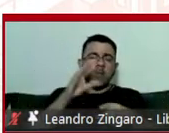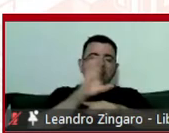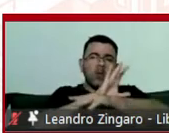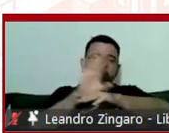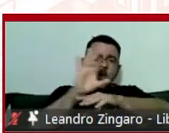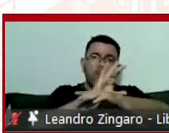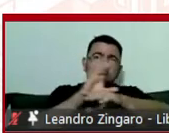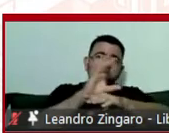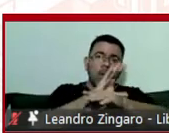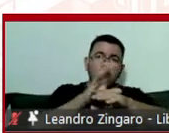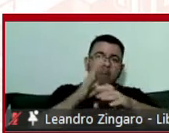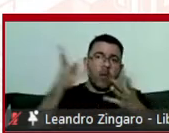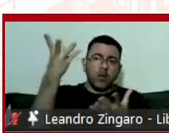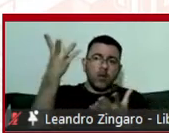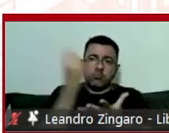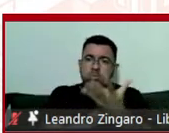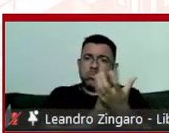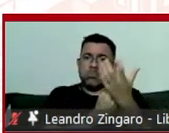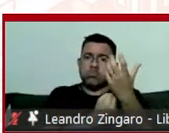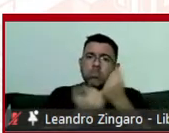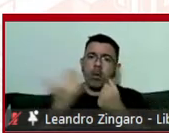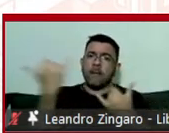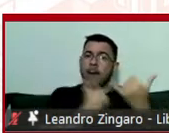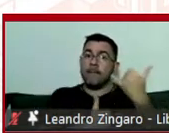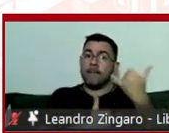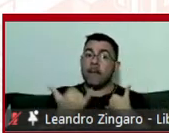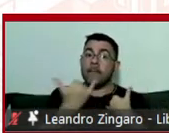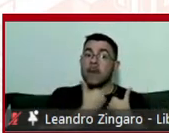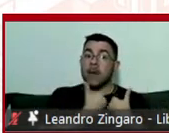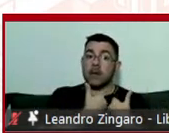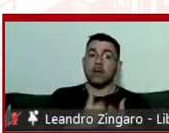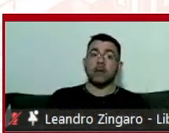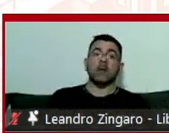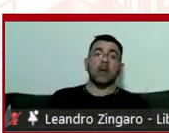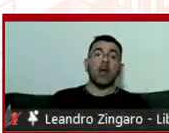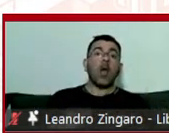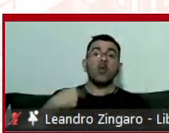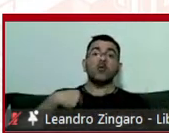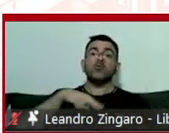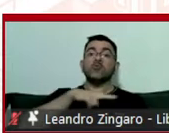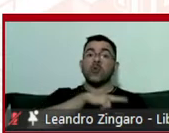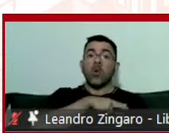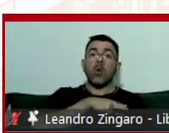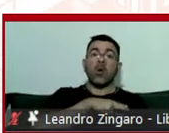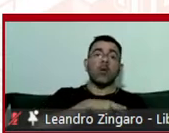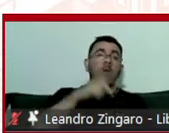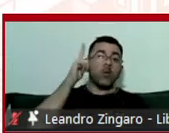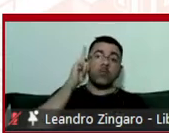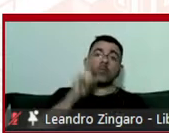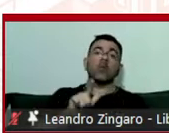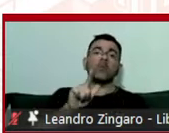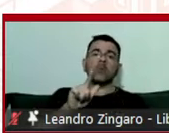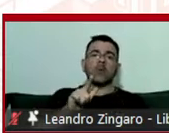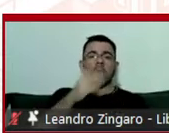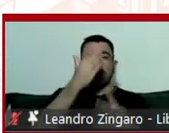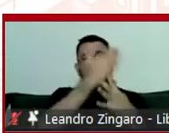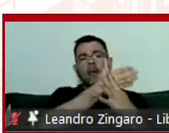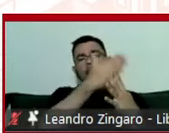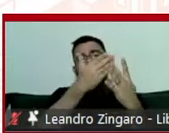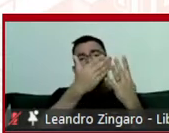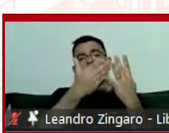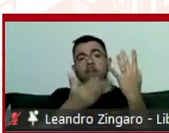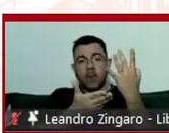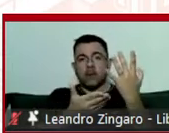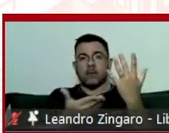armazenou tudo isso e que a gente disponibiliza vinculando a que atividade você cadastra então se você